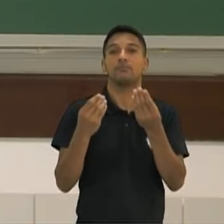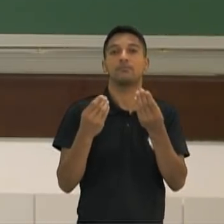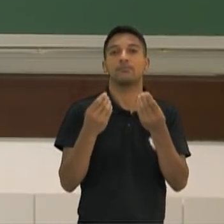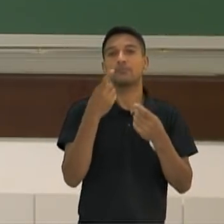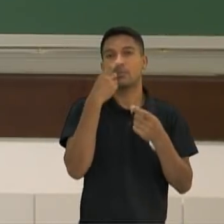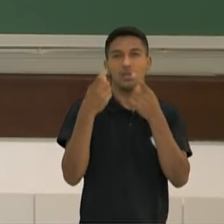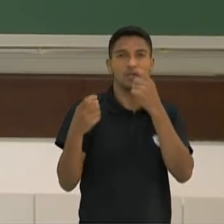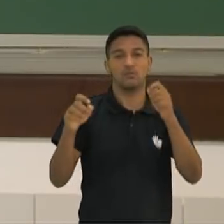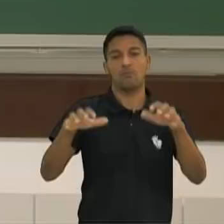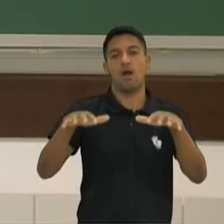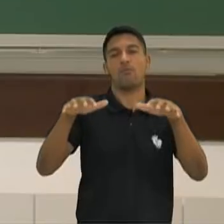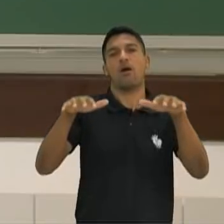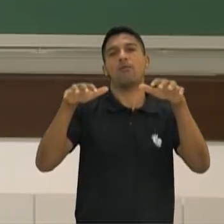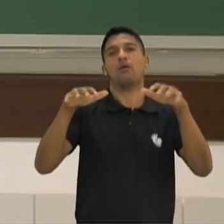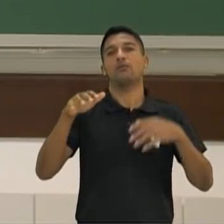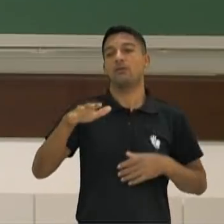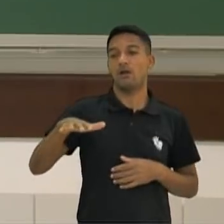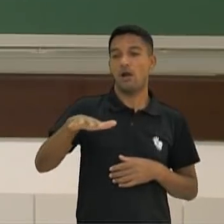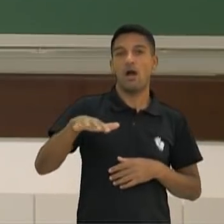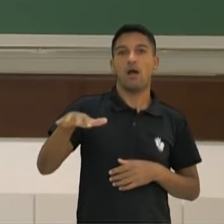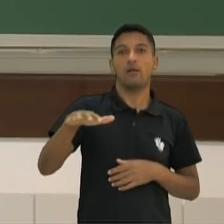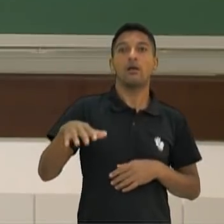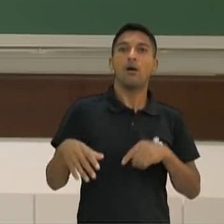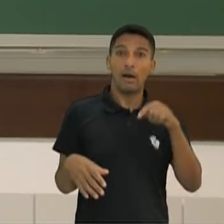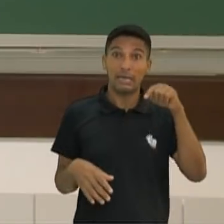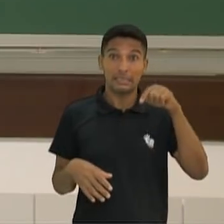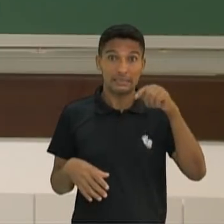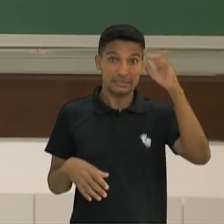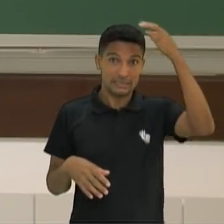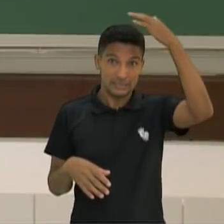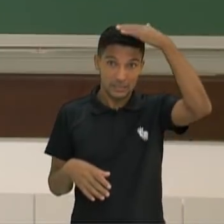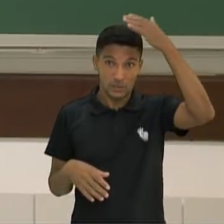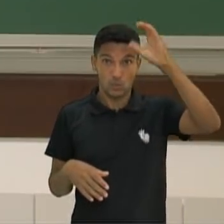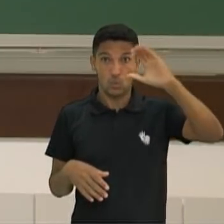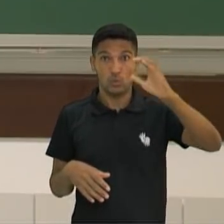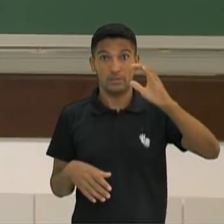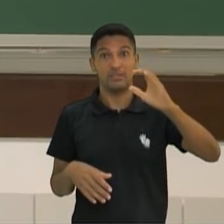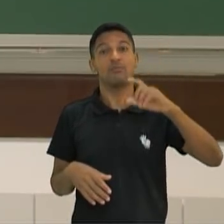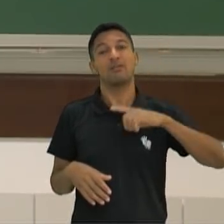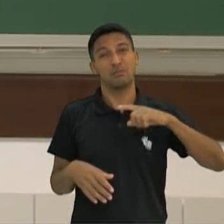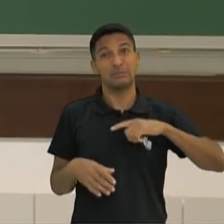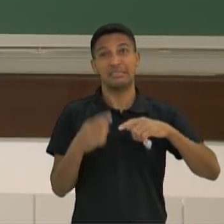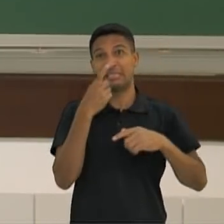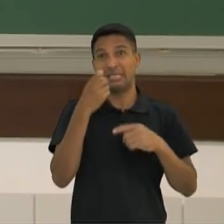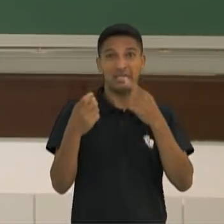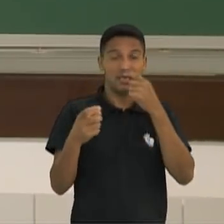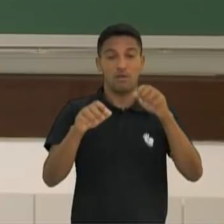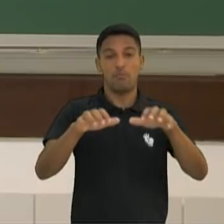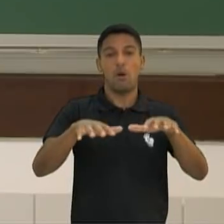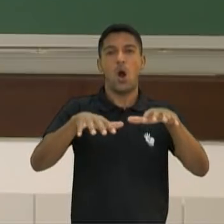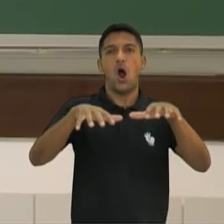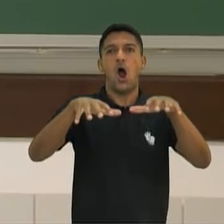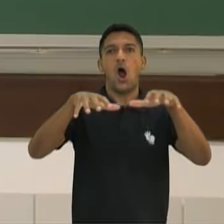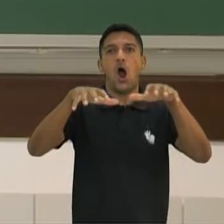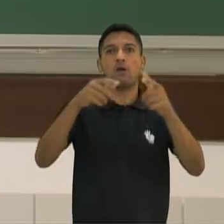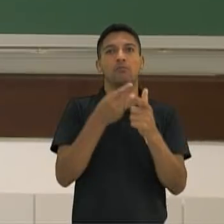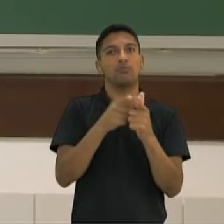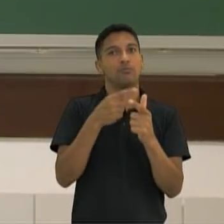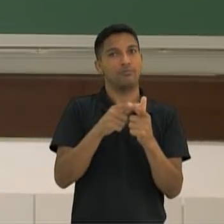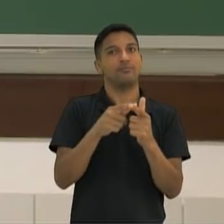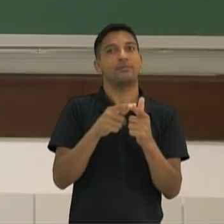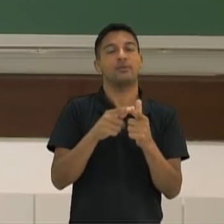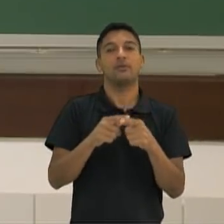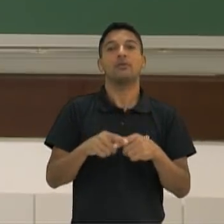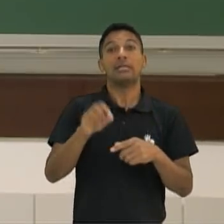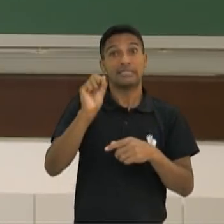se avolumando nessas áreas, inclusive em Curitiba tivemos problemáticas intensas sobre isso, se você fizer uma pesquisa em sua cidade,